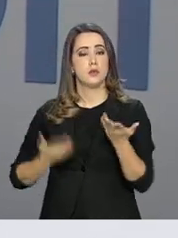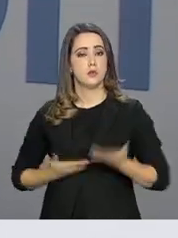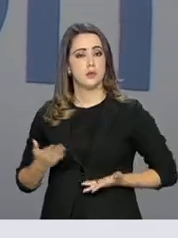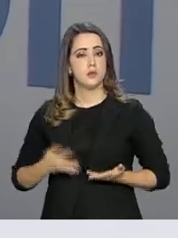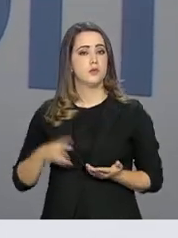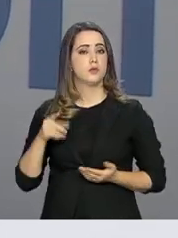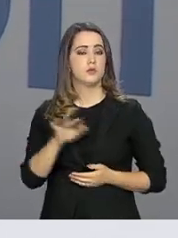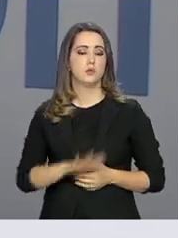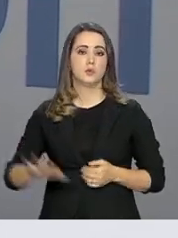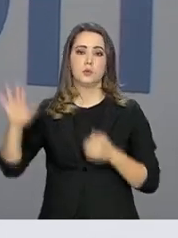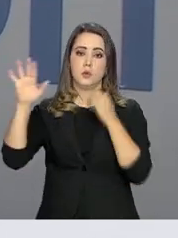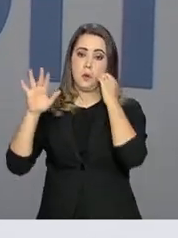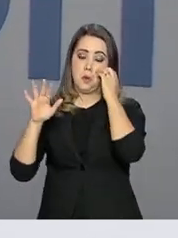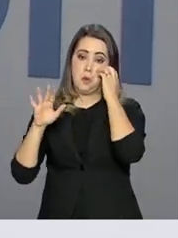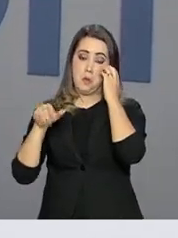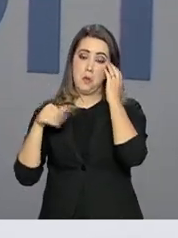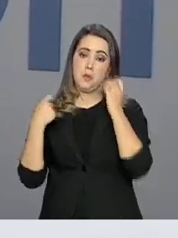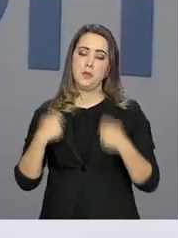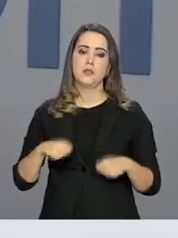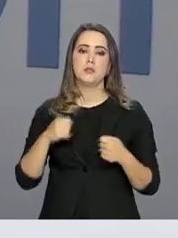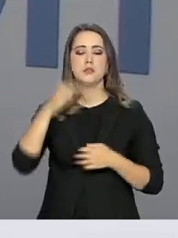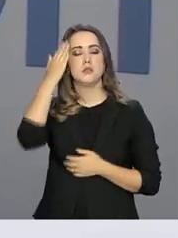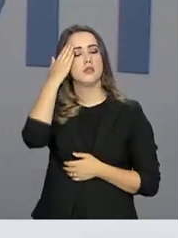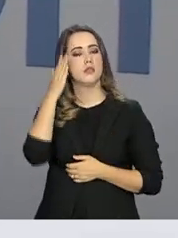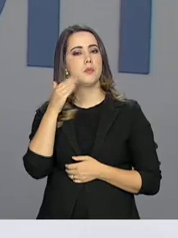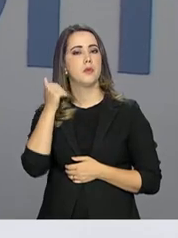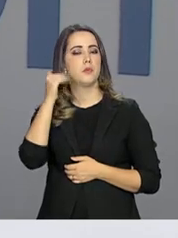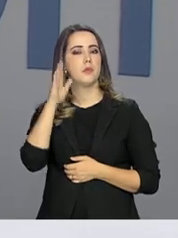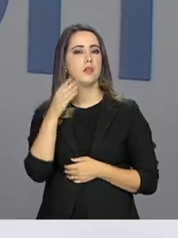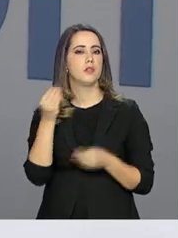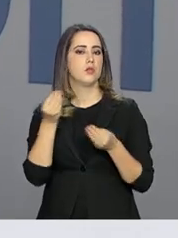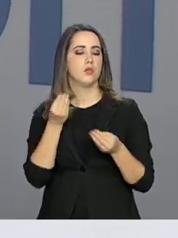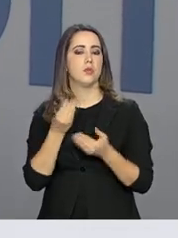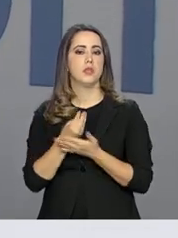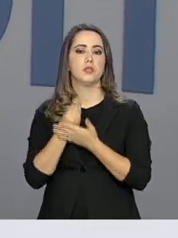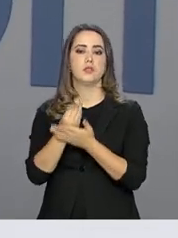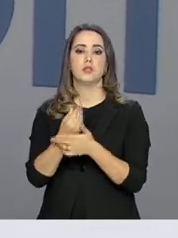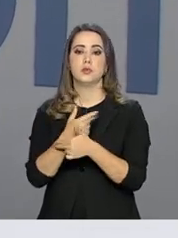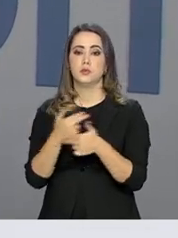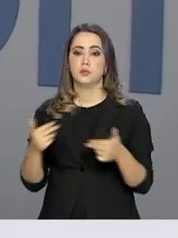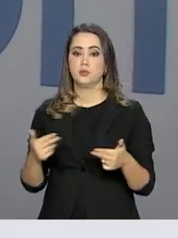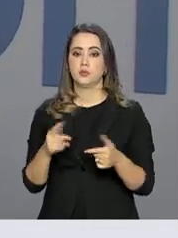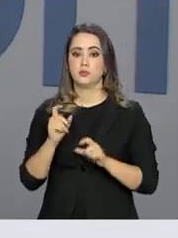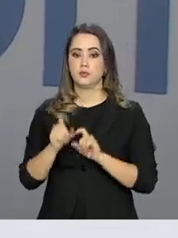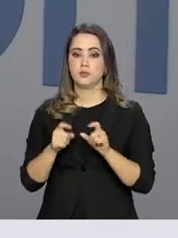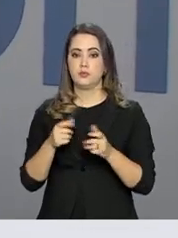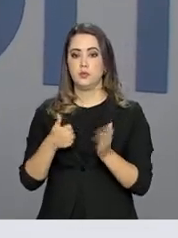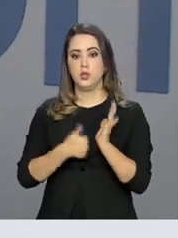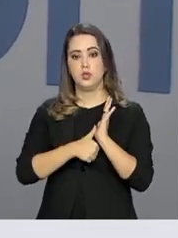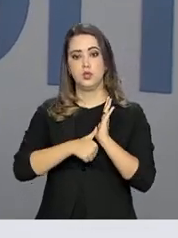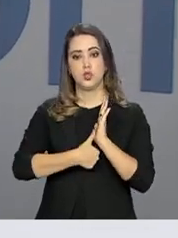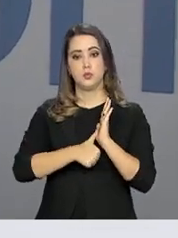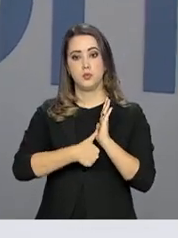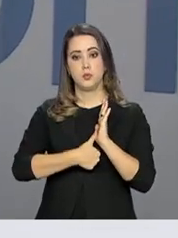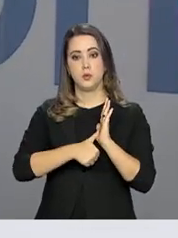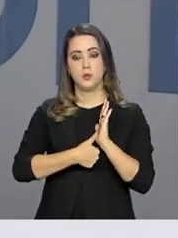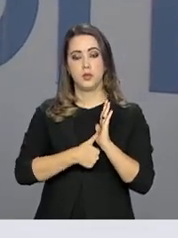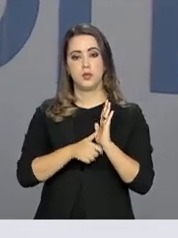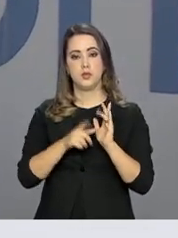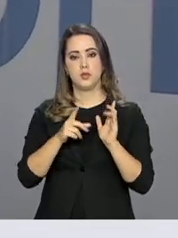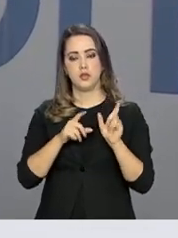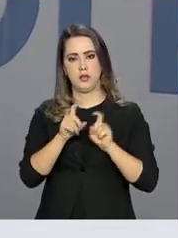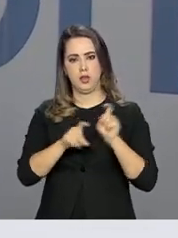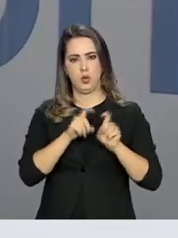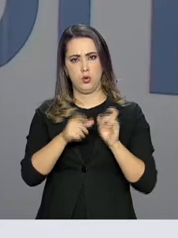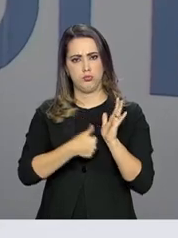pelo país tudo logicamente isso depende um pouco do da entrega dos equipamentos de de biometria mas que essa gente já